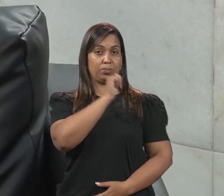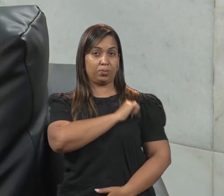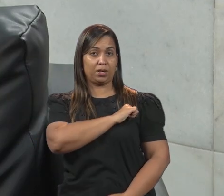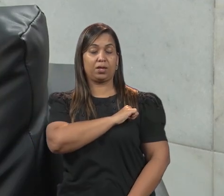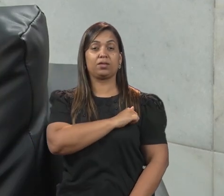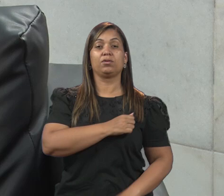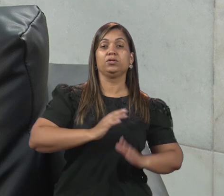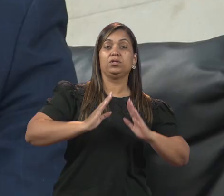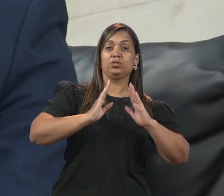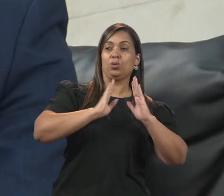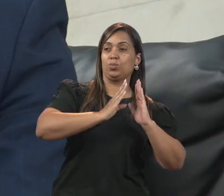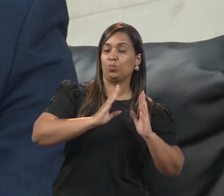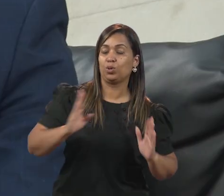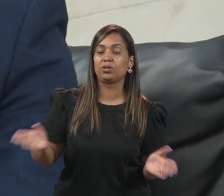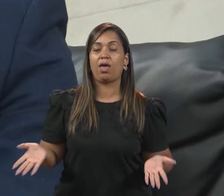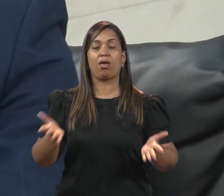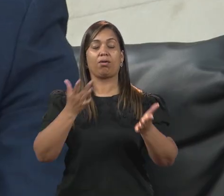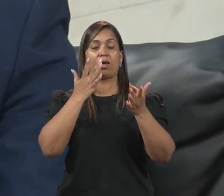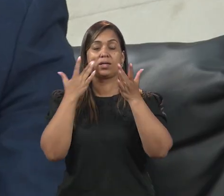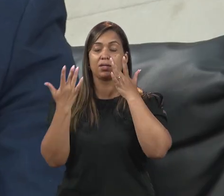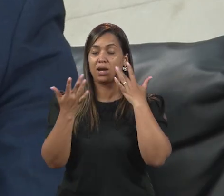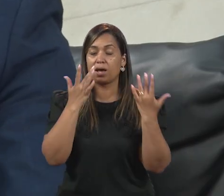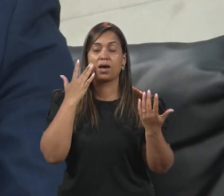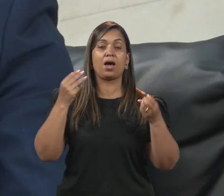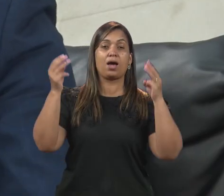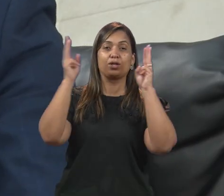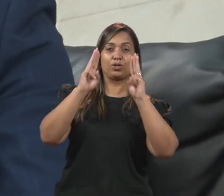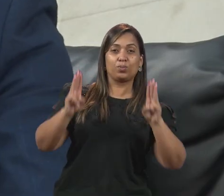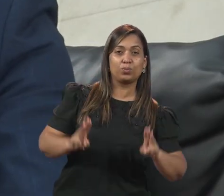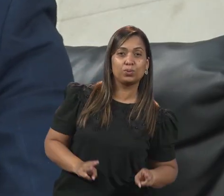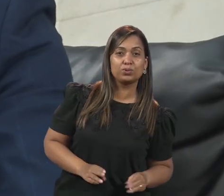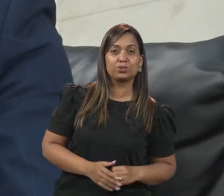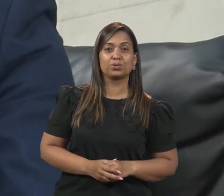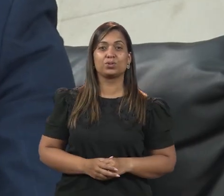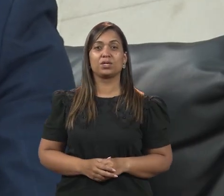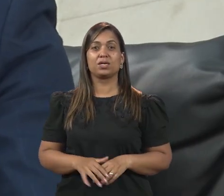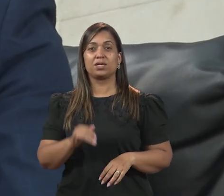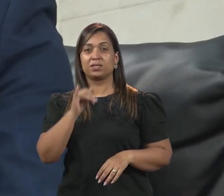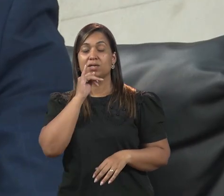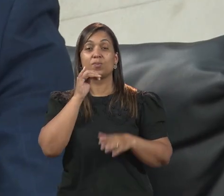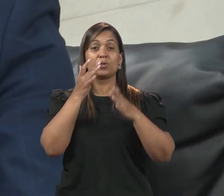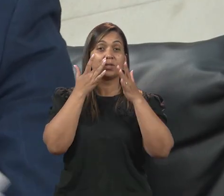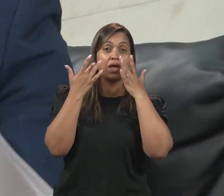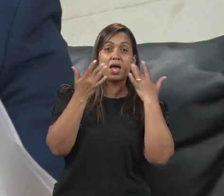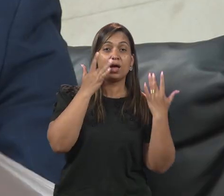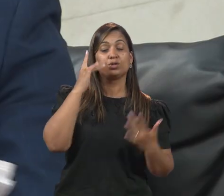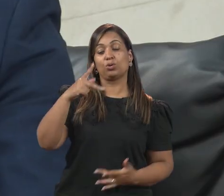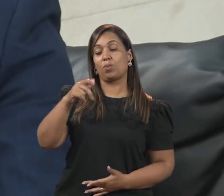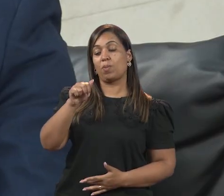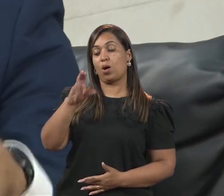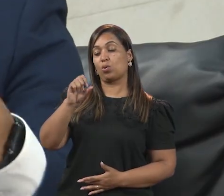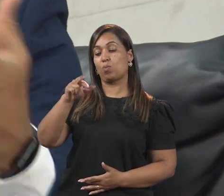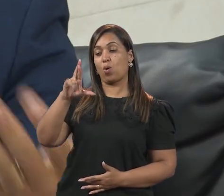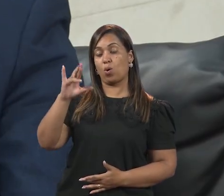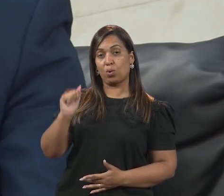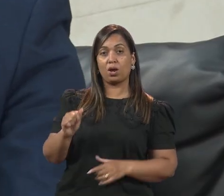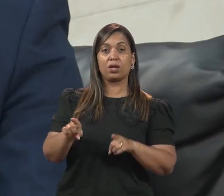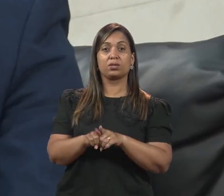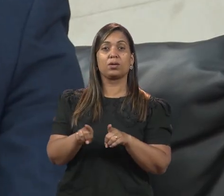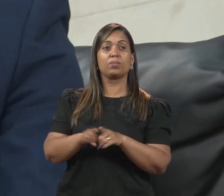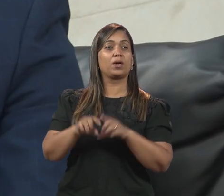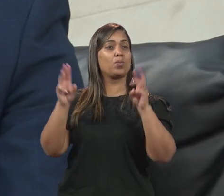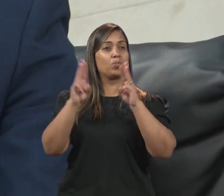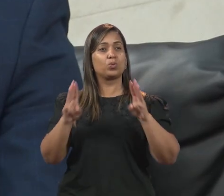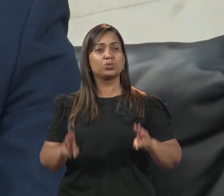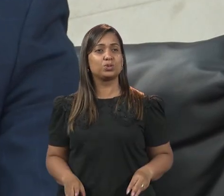sejam bibliotecas, sejam teatros. Museus. Eu vou dar aqui um exemplo do Teatro Paulo Moura, o terceiro maior teatro do Brasil,